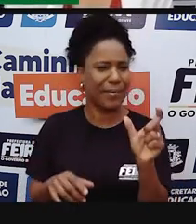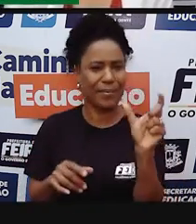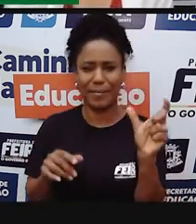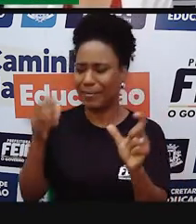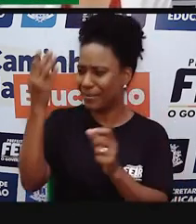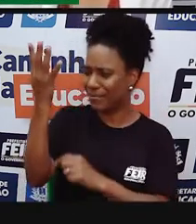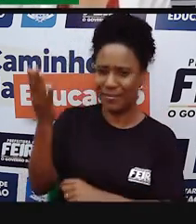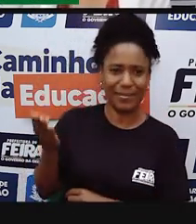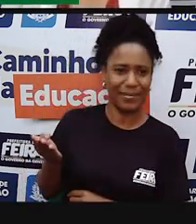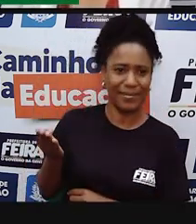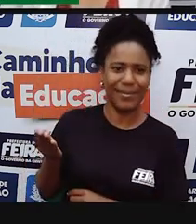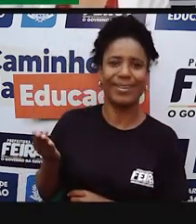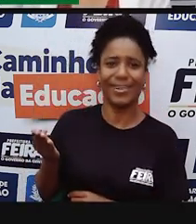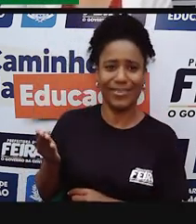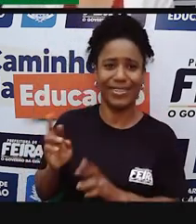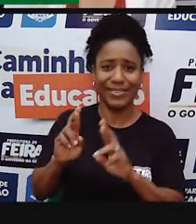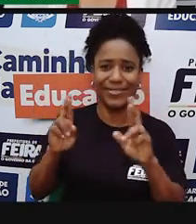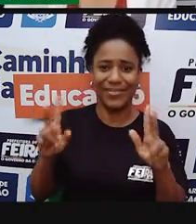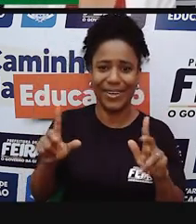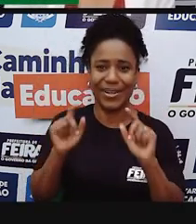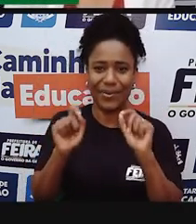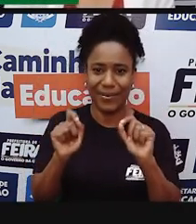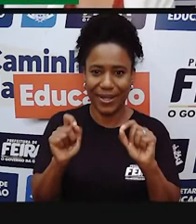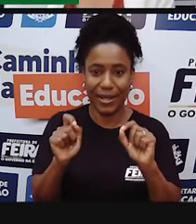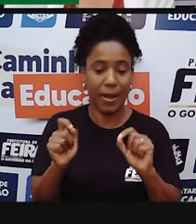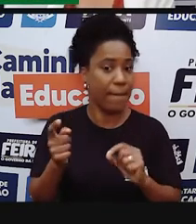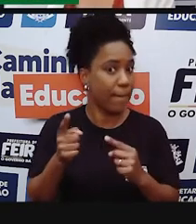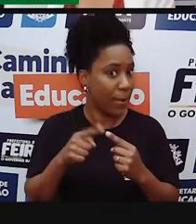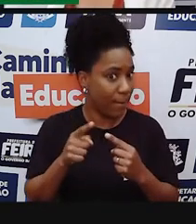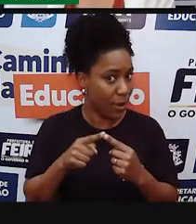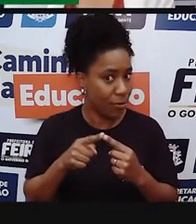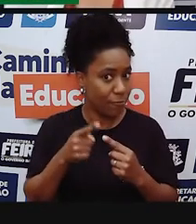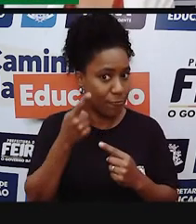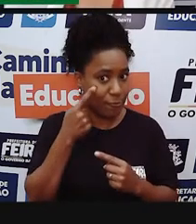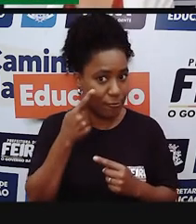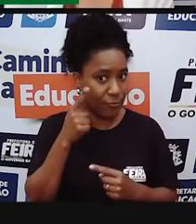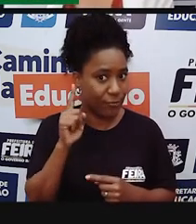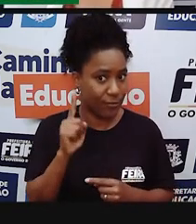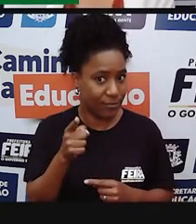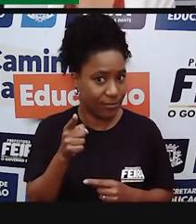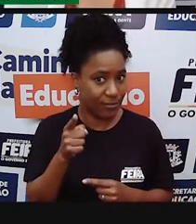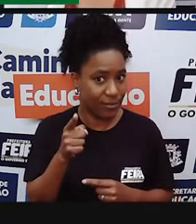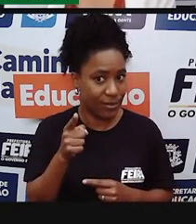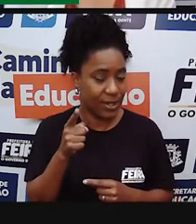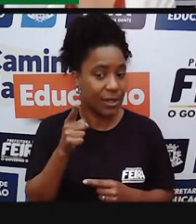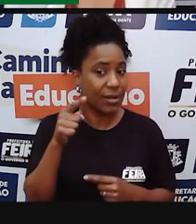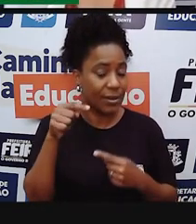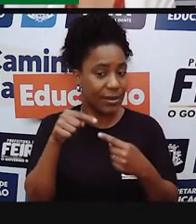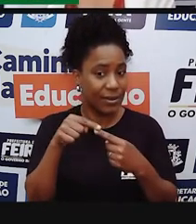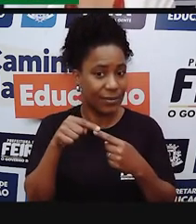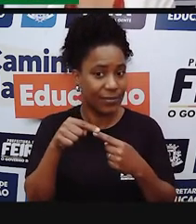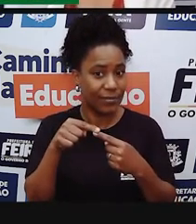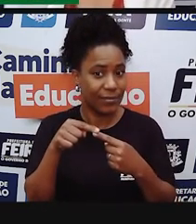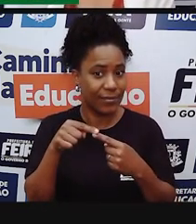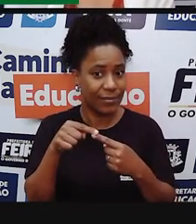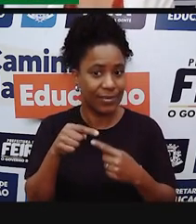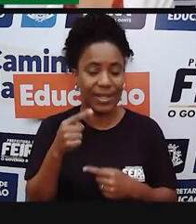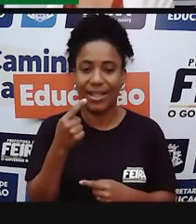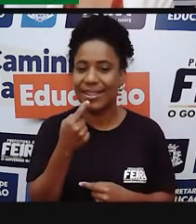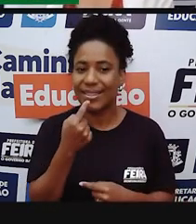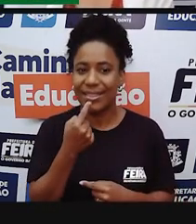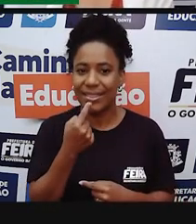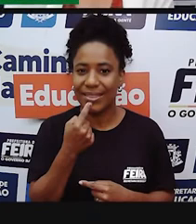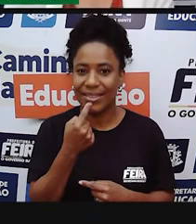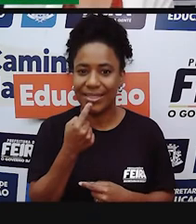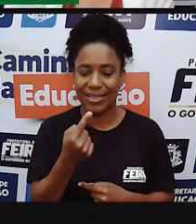vocês estão vendo aqui 86 Primeiro vamos ver a pronúncia beleza vamos lá olha só essa aqui você vai pronunciar huzzé